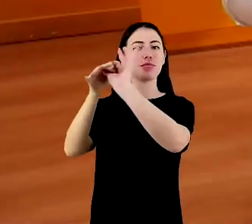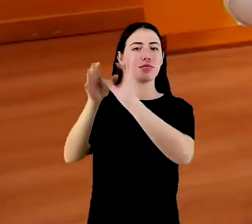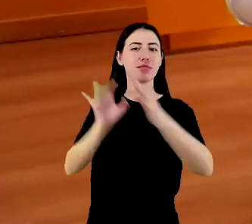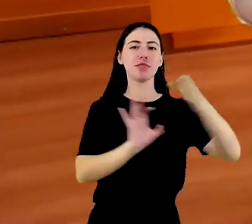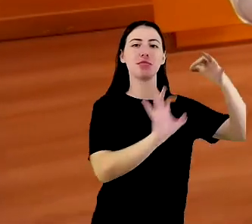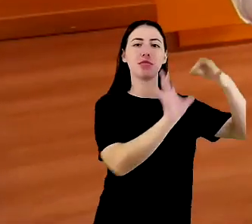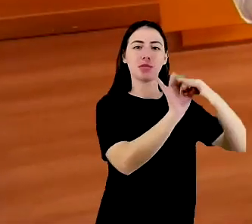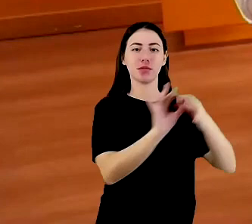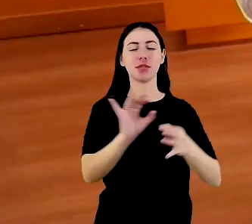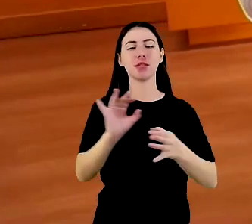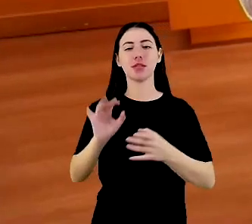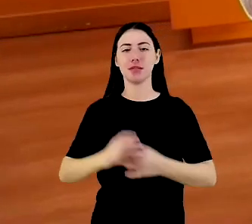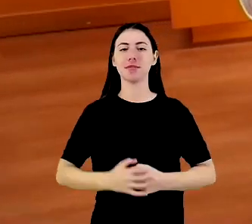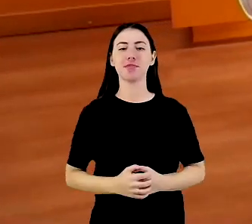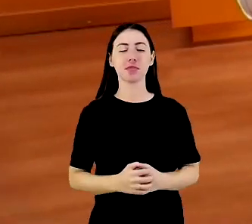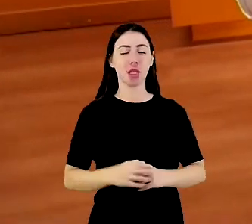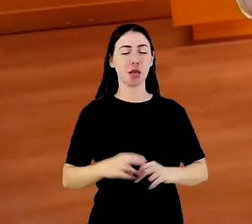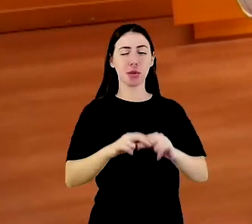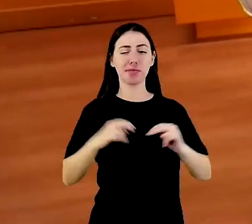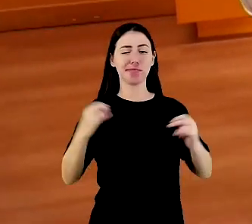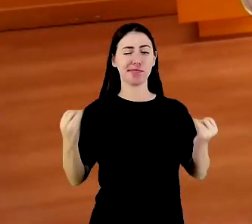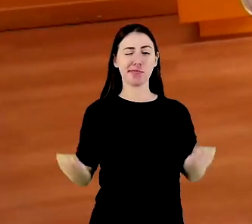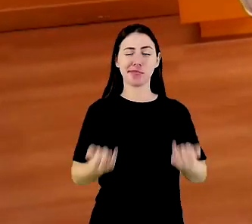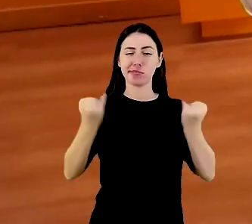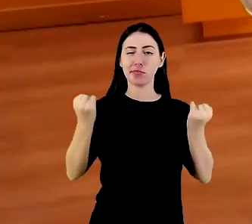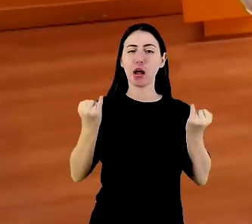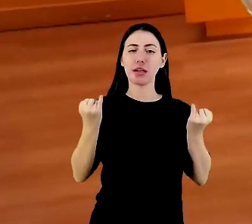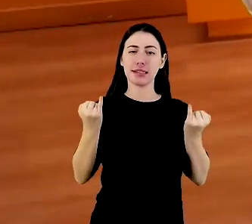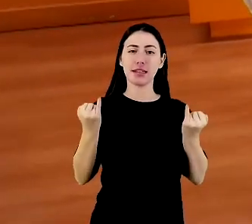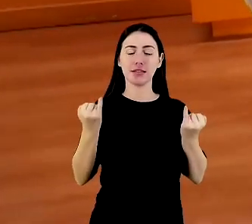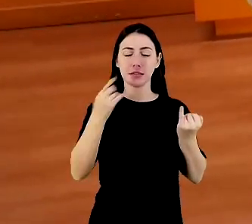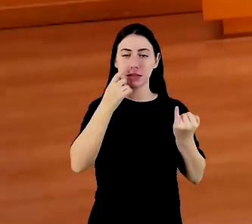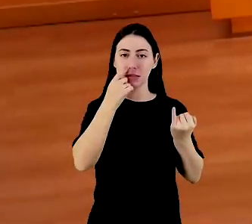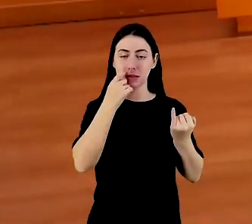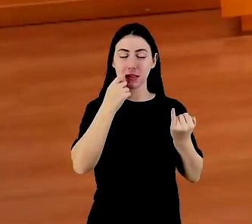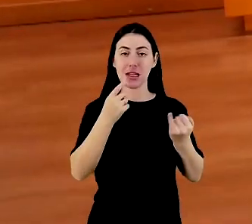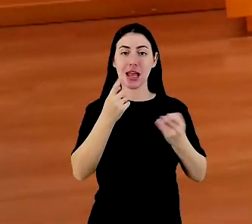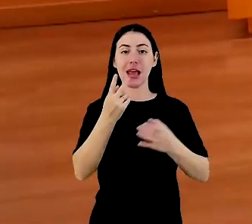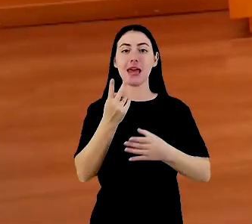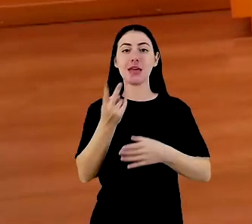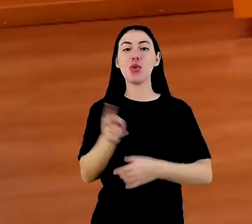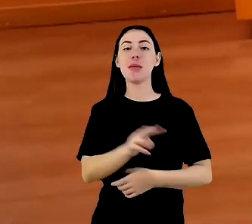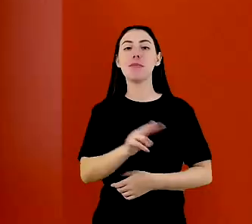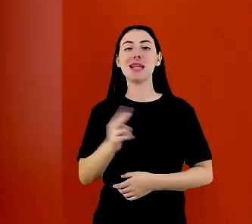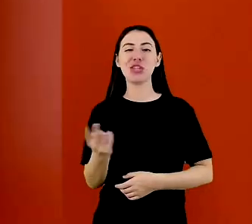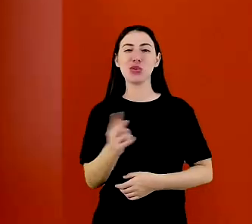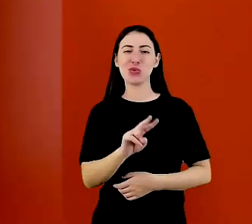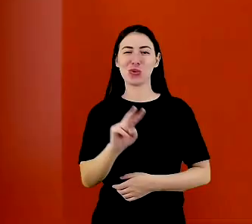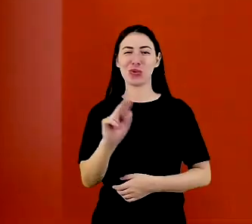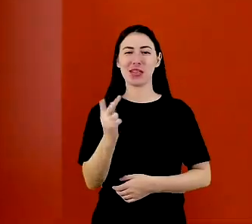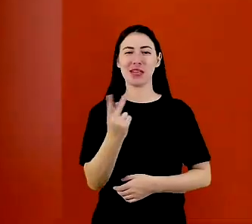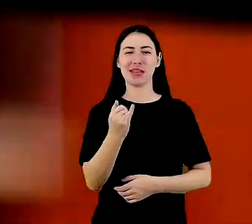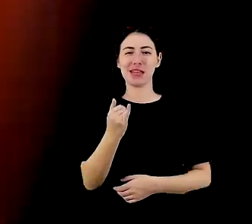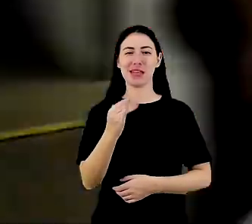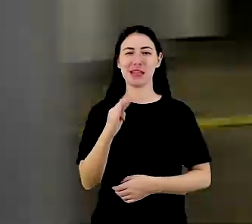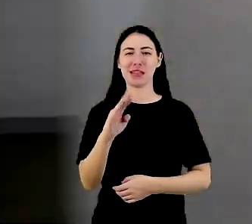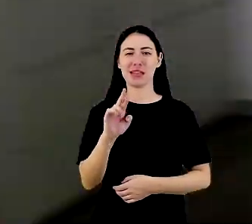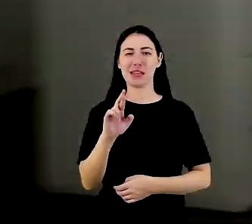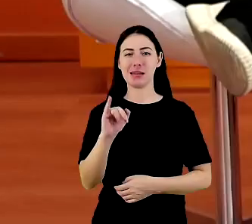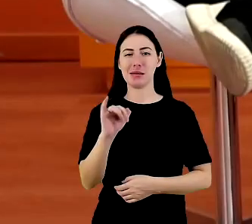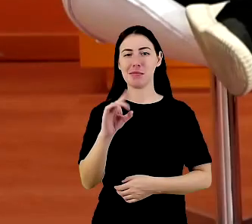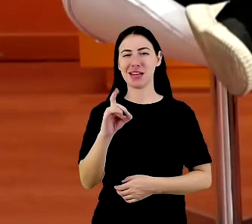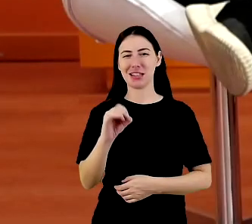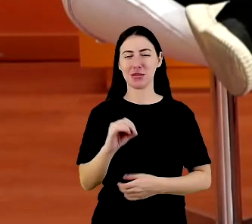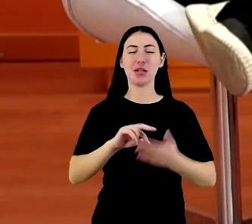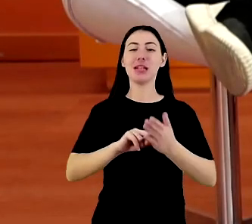fato, importante. E eu, pelo menos, acredito muito nesse modelo híbrido. Mas, com certeza, cada vez mais a gente vai ver a tecnologia